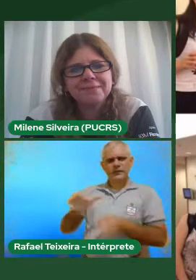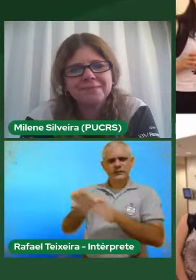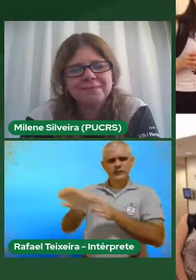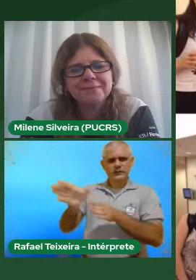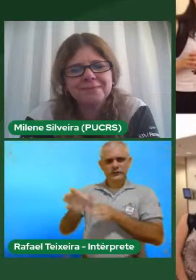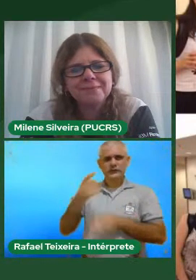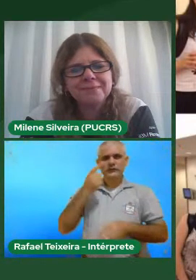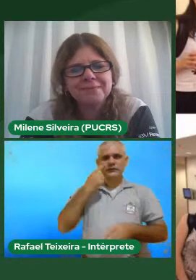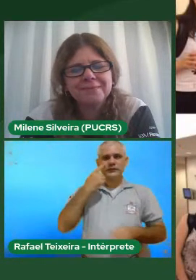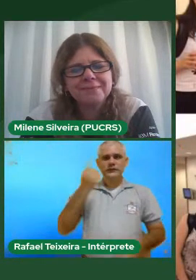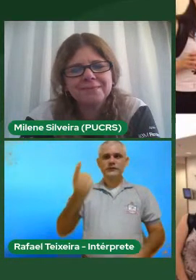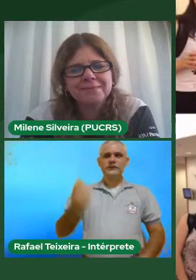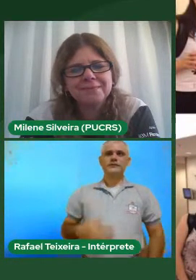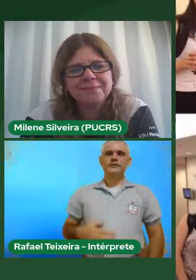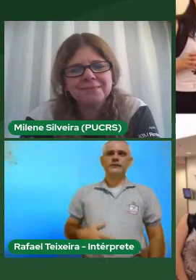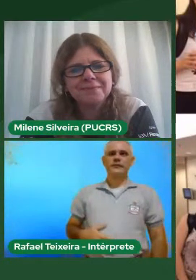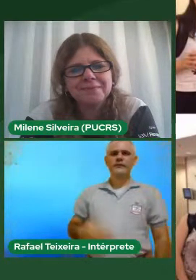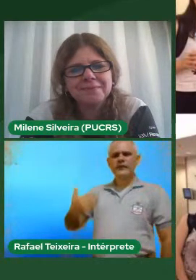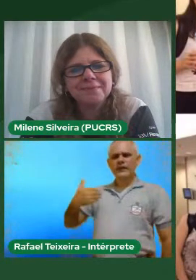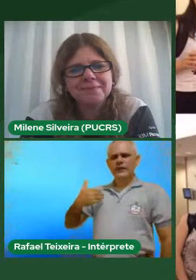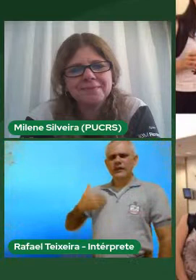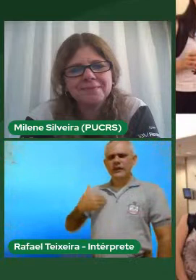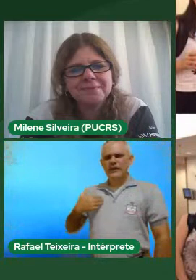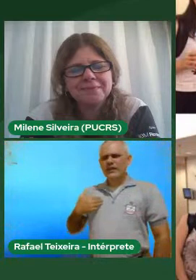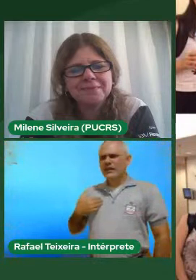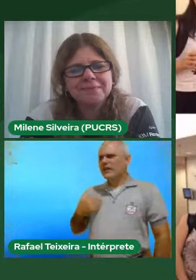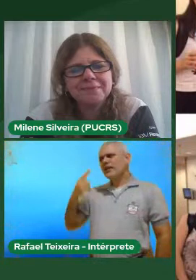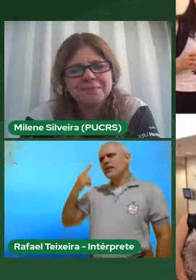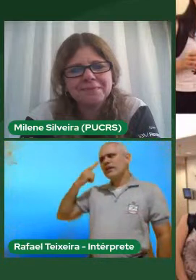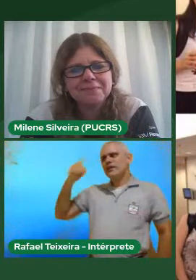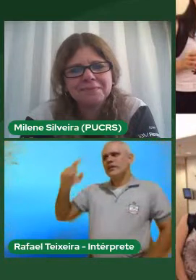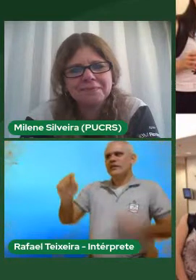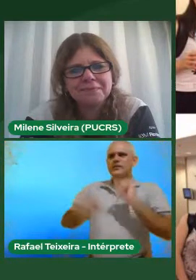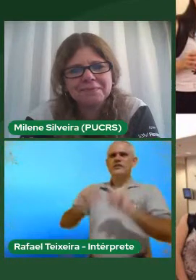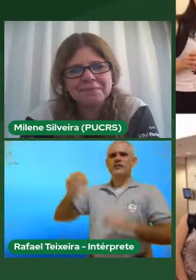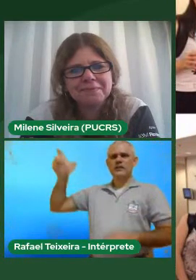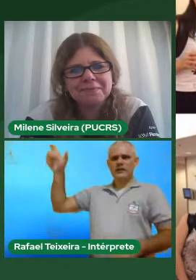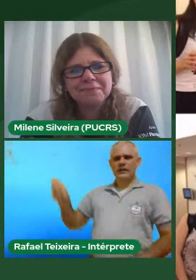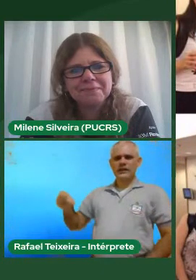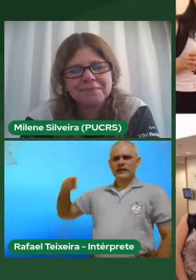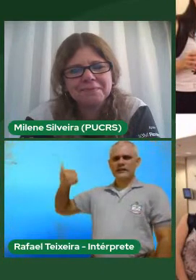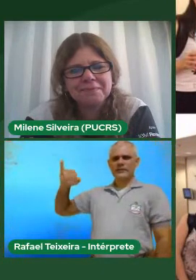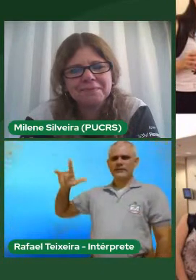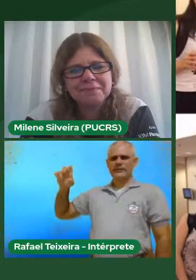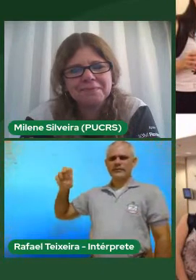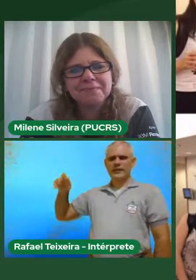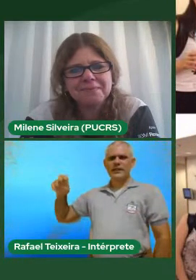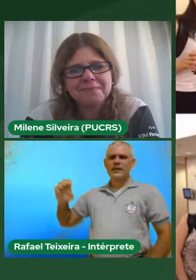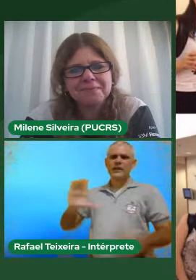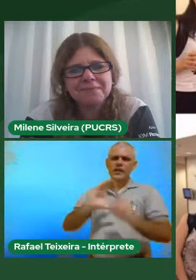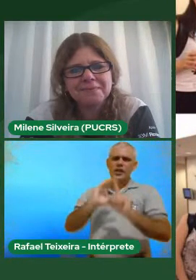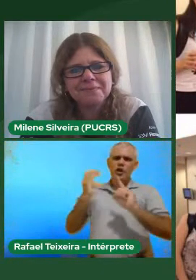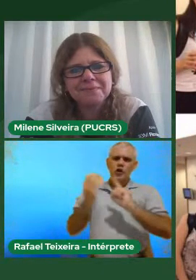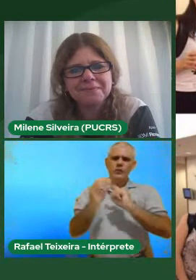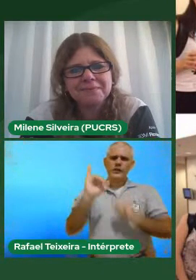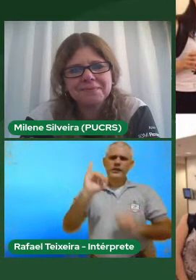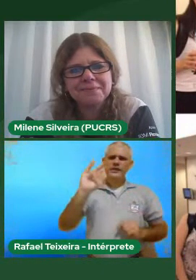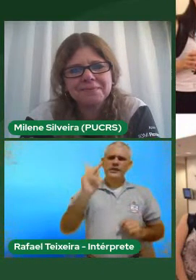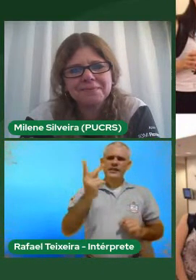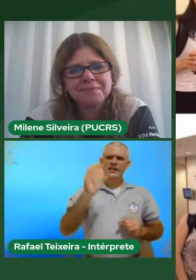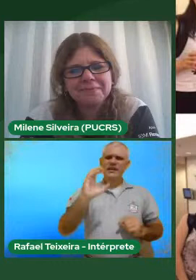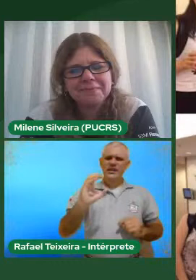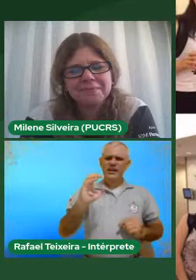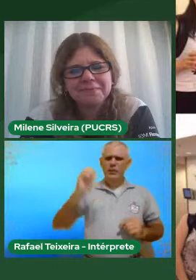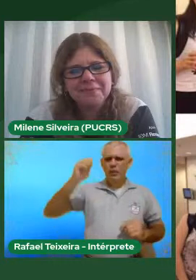papel da Milene para a comunidade no primeiro IHC em que estive junto com ela. Ali, pude presenciar que ela era um dos corações